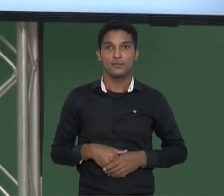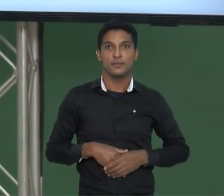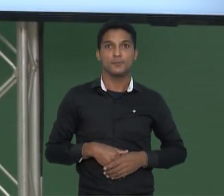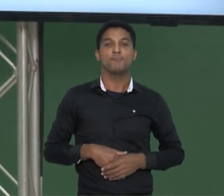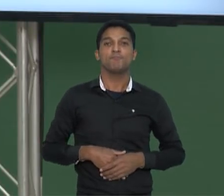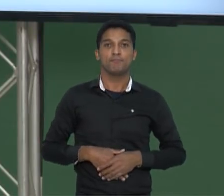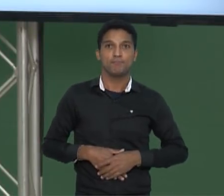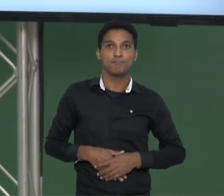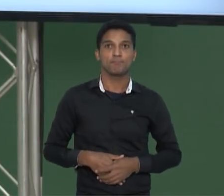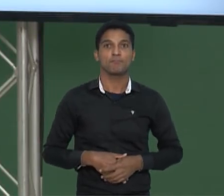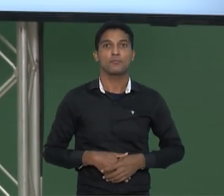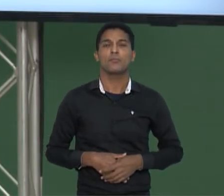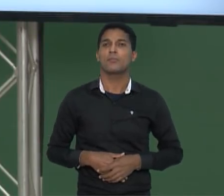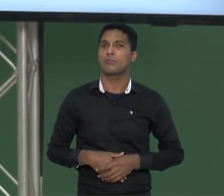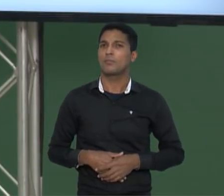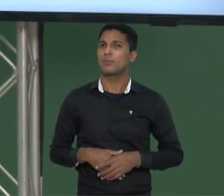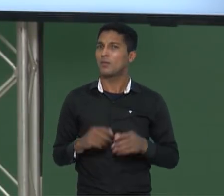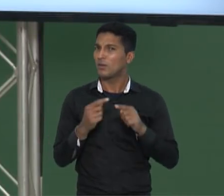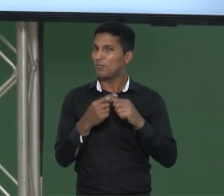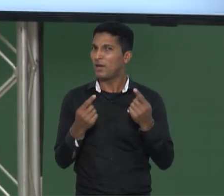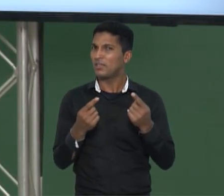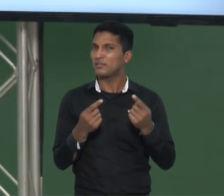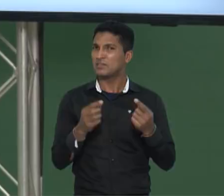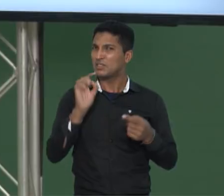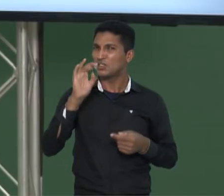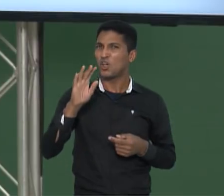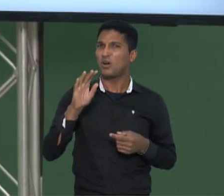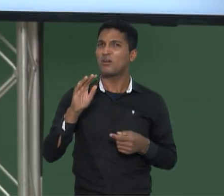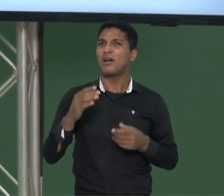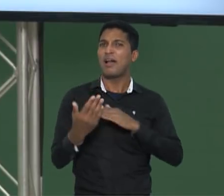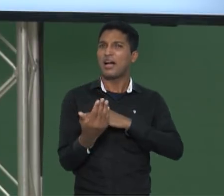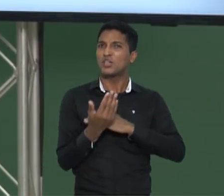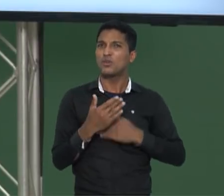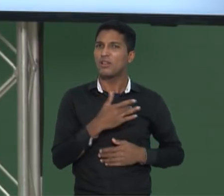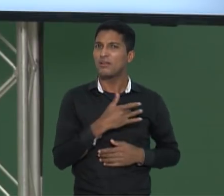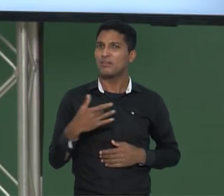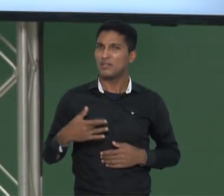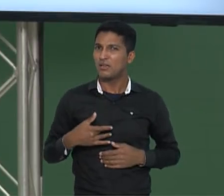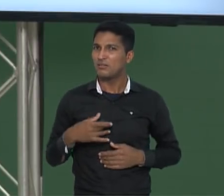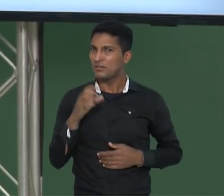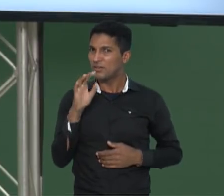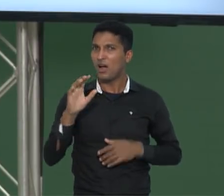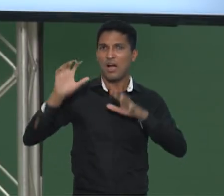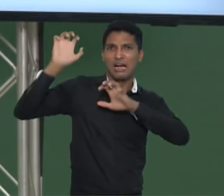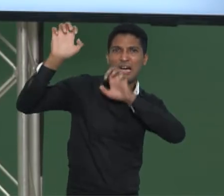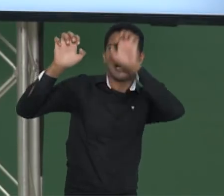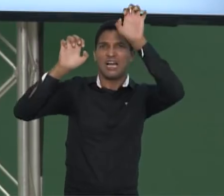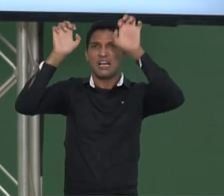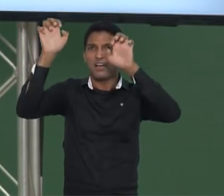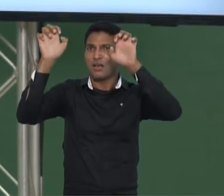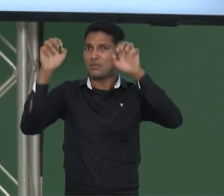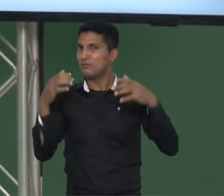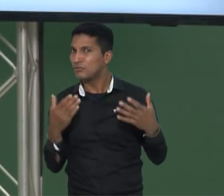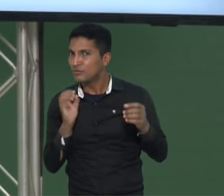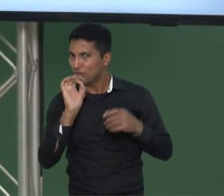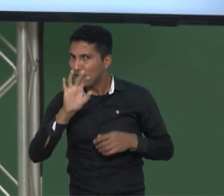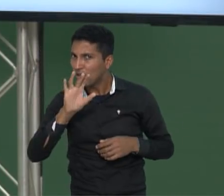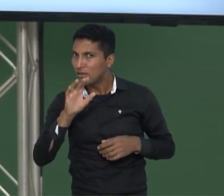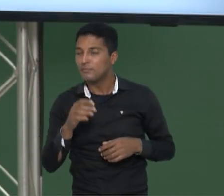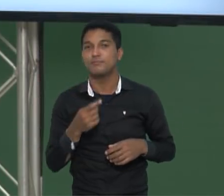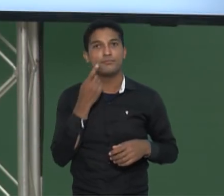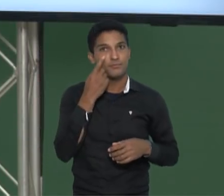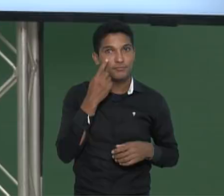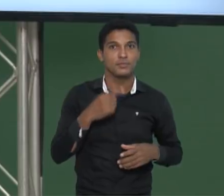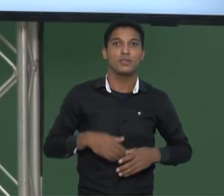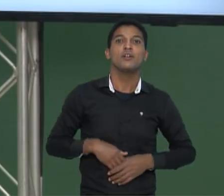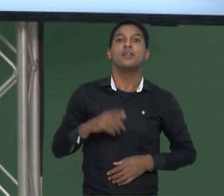biológicos para mim. Mas será que são só benefícios biológicos que eu vou ganhar com a prática da escalada? Eu